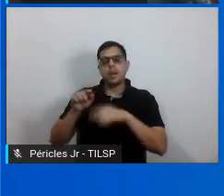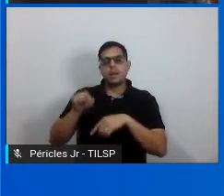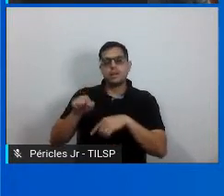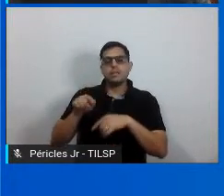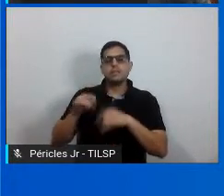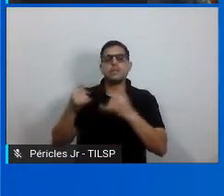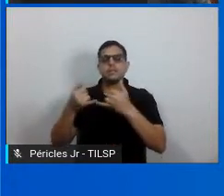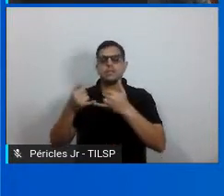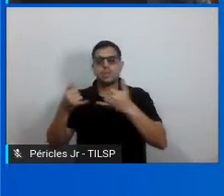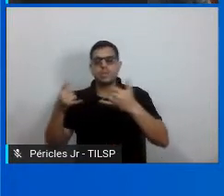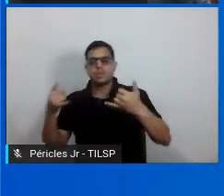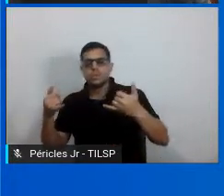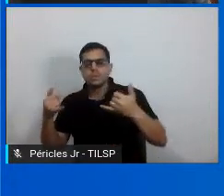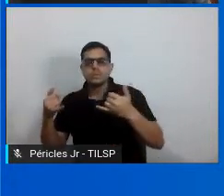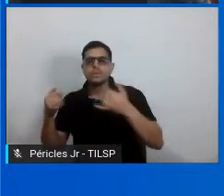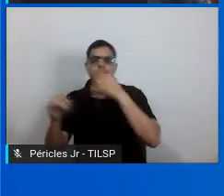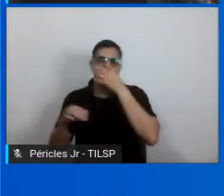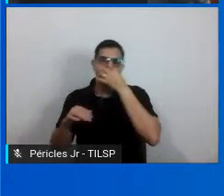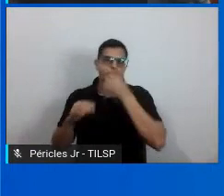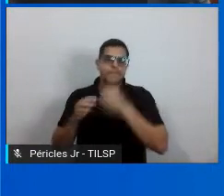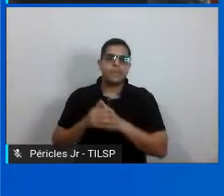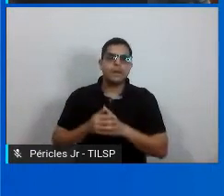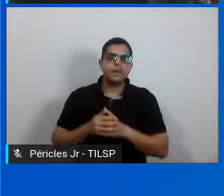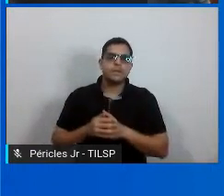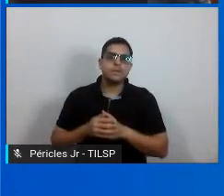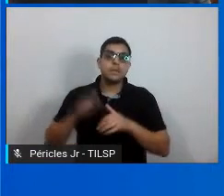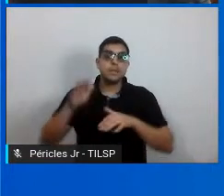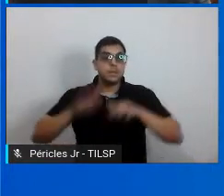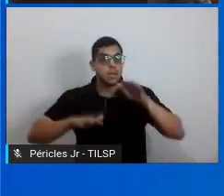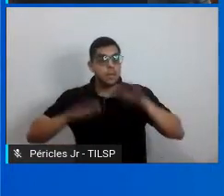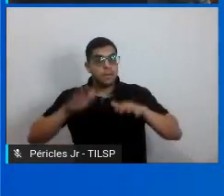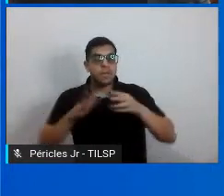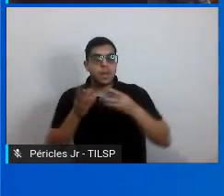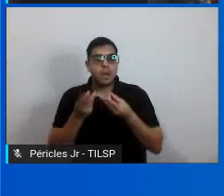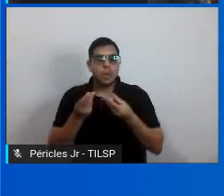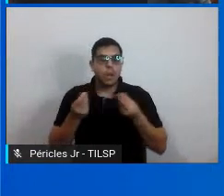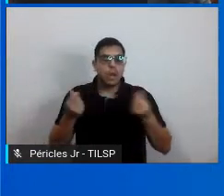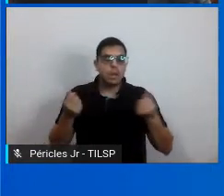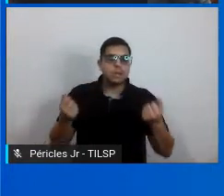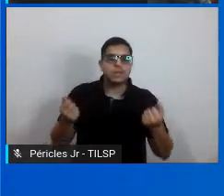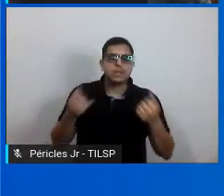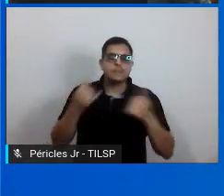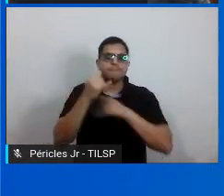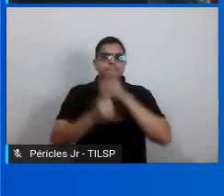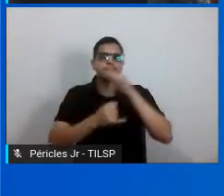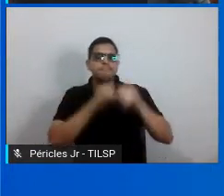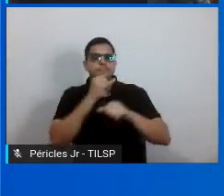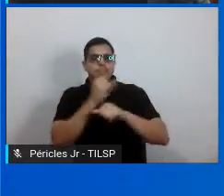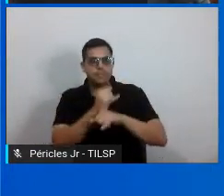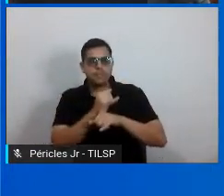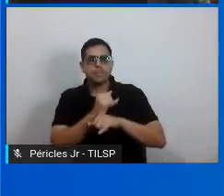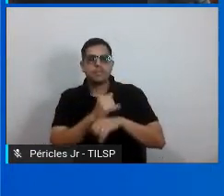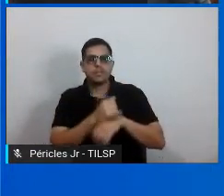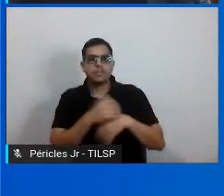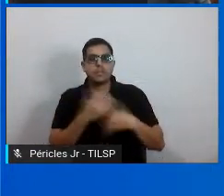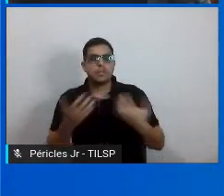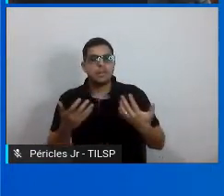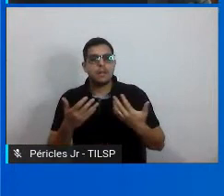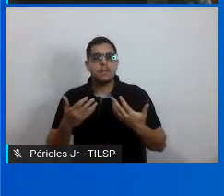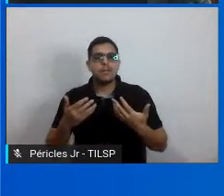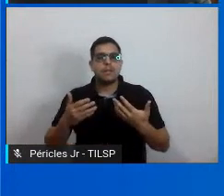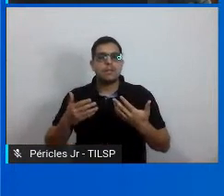de um modo geral tem a ver com um tipo de qualidade de internet disponível né isso envolve tanto